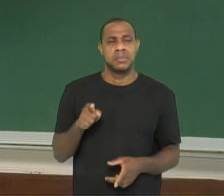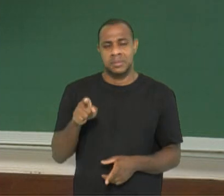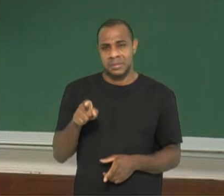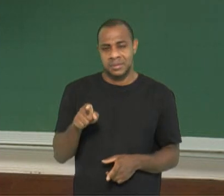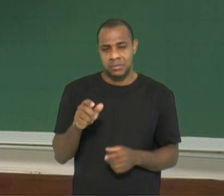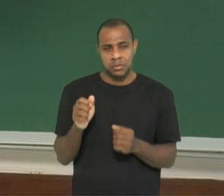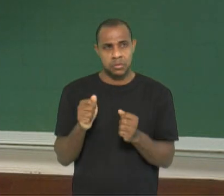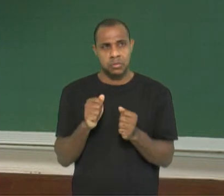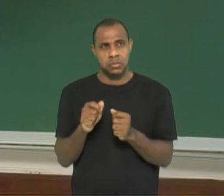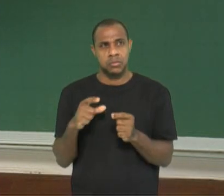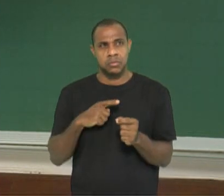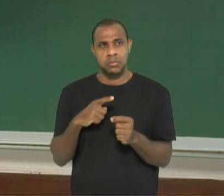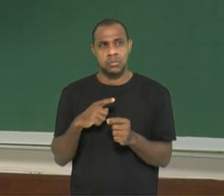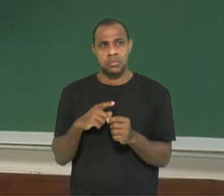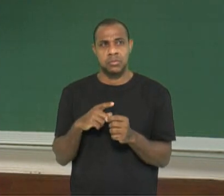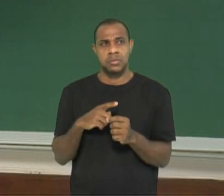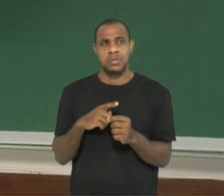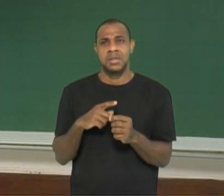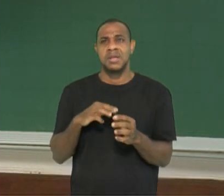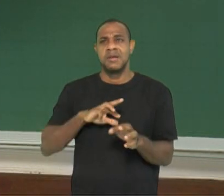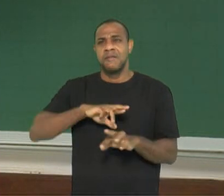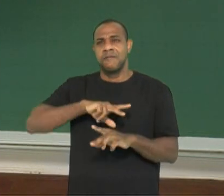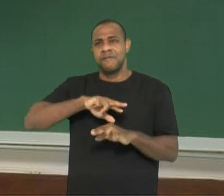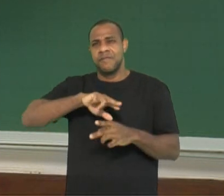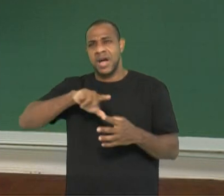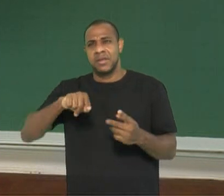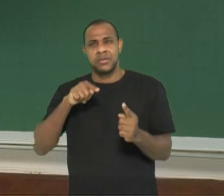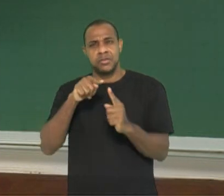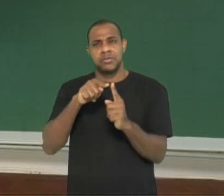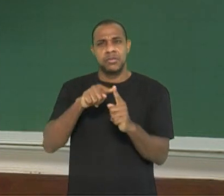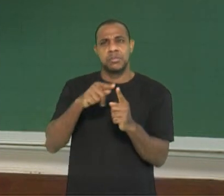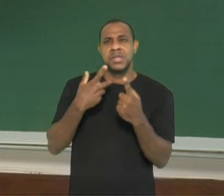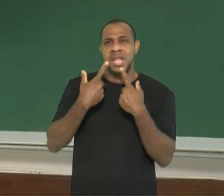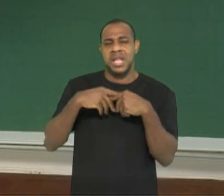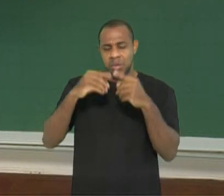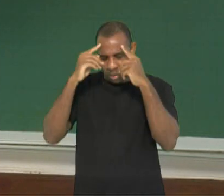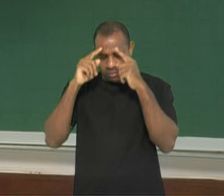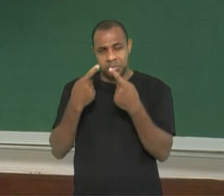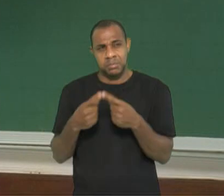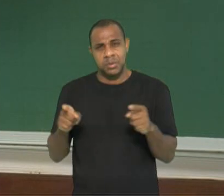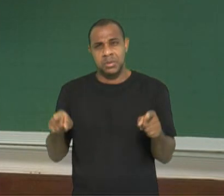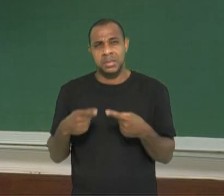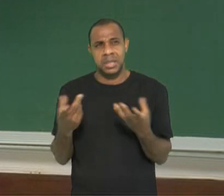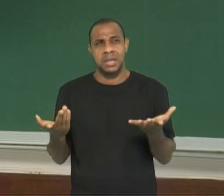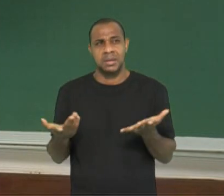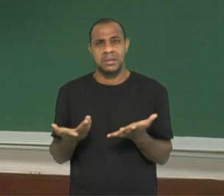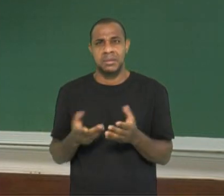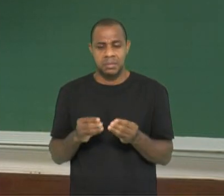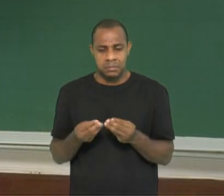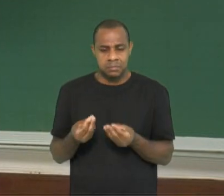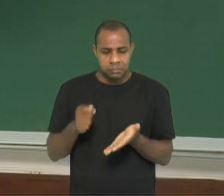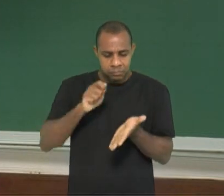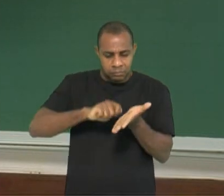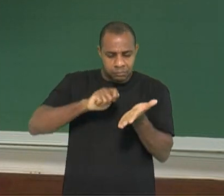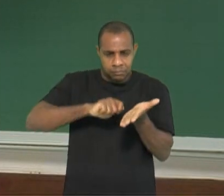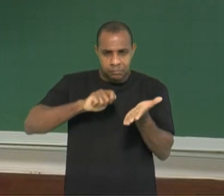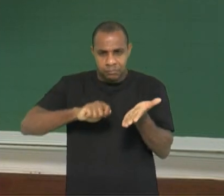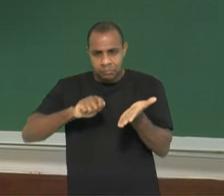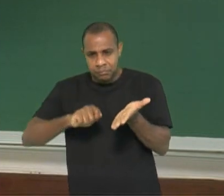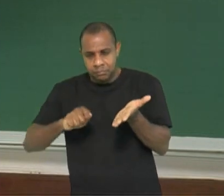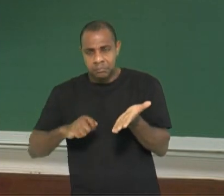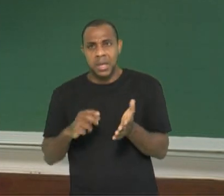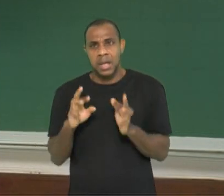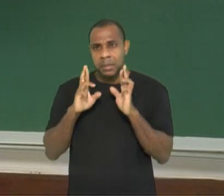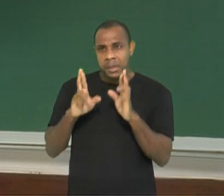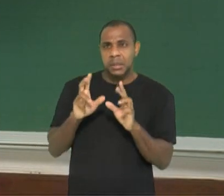foram juntados vários tipos de linguagens musicais e todos foram respeitados. Então cada um contribuiu com a sua parte, respeitando as